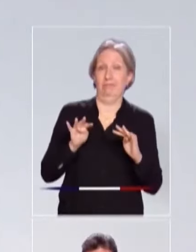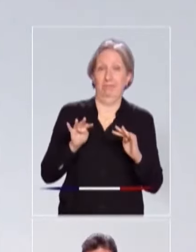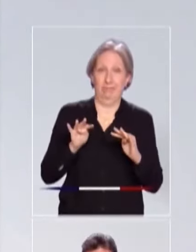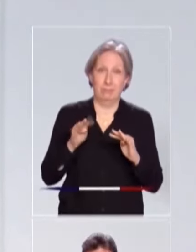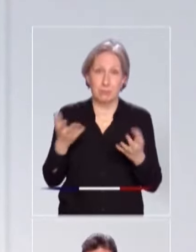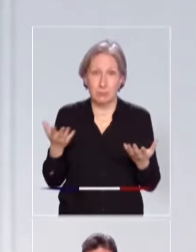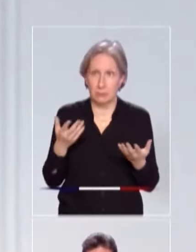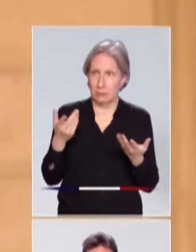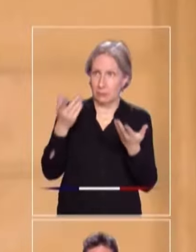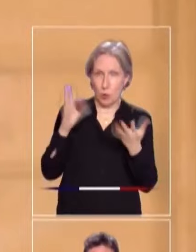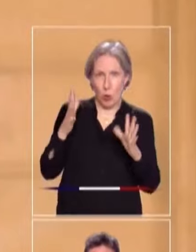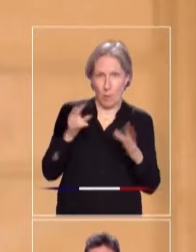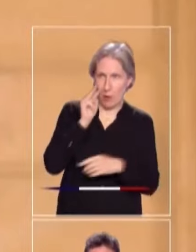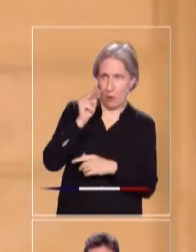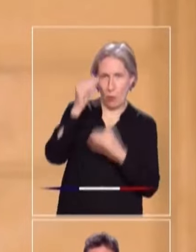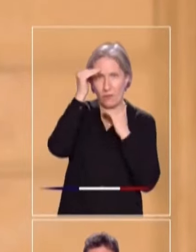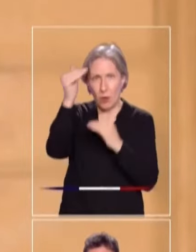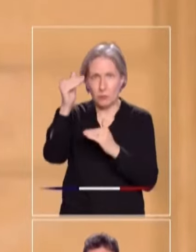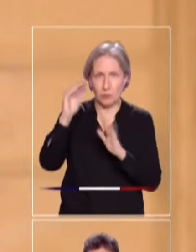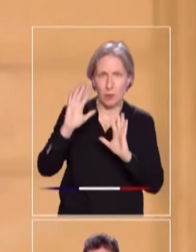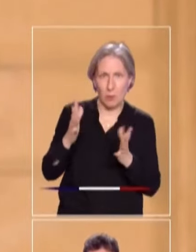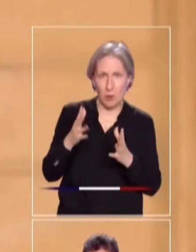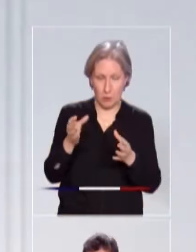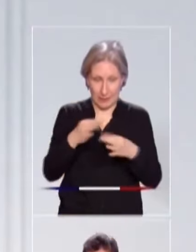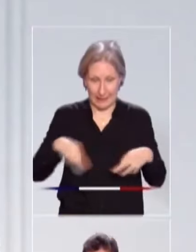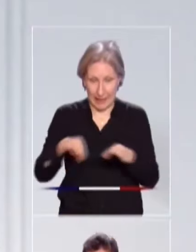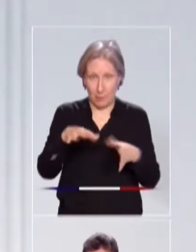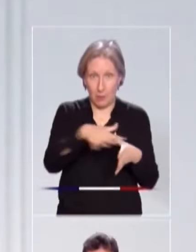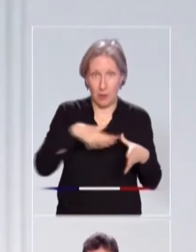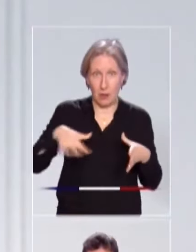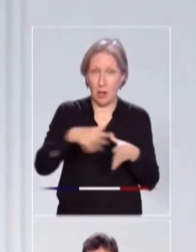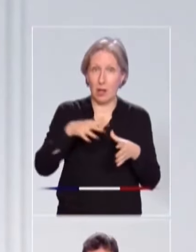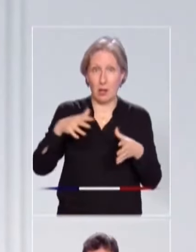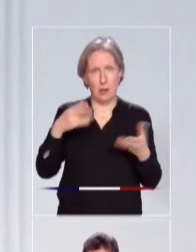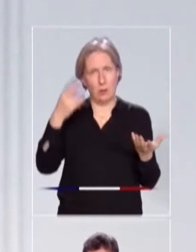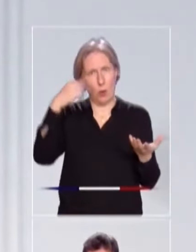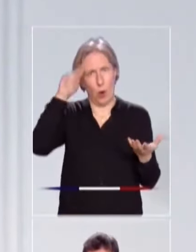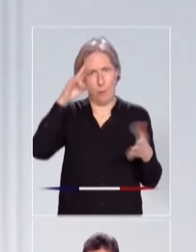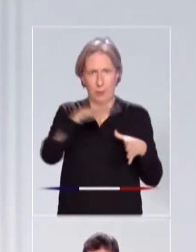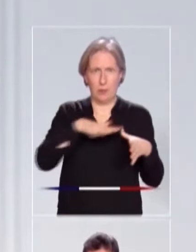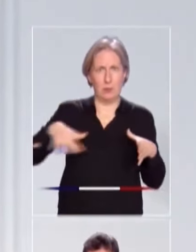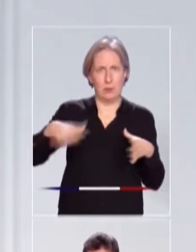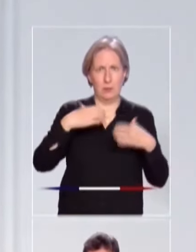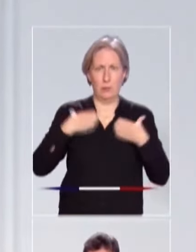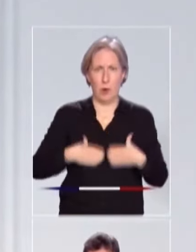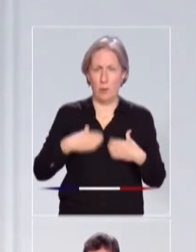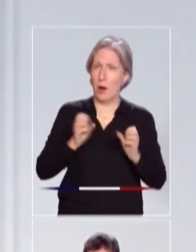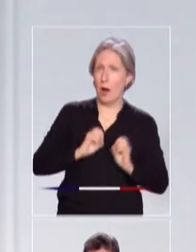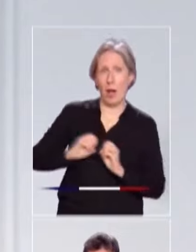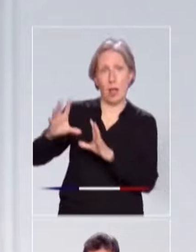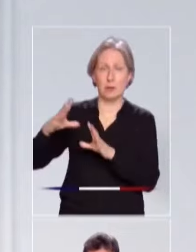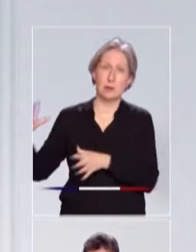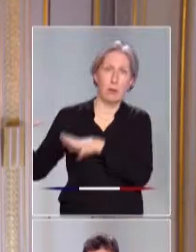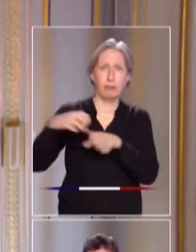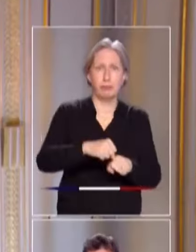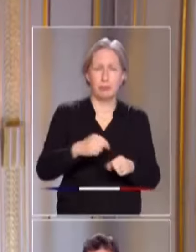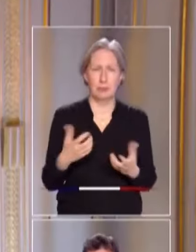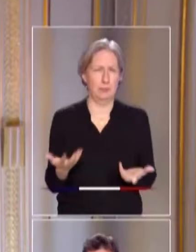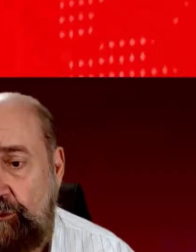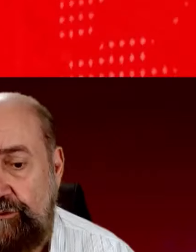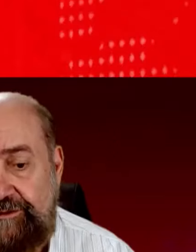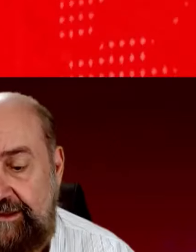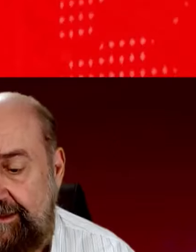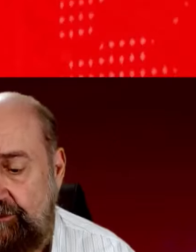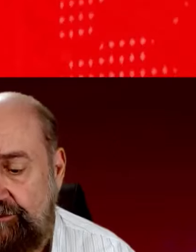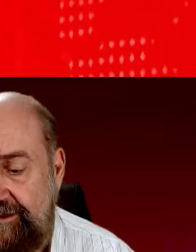uma espécie de zona tampão entre a Europa e a Rússia Obrigado entre a